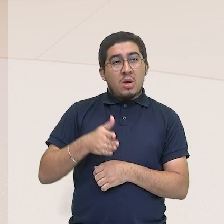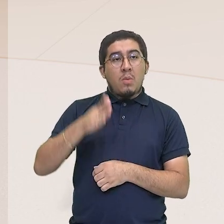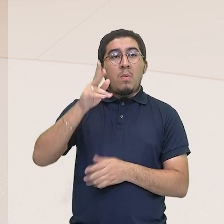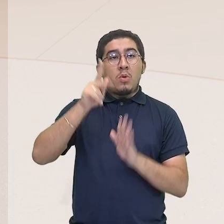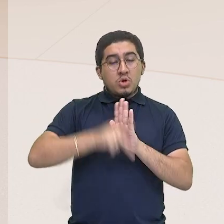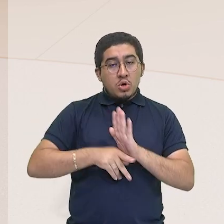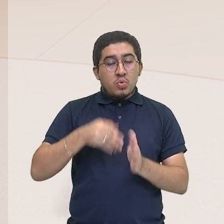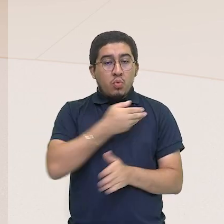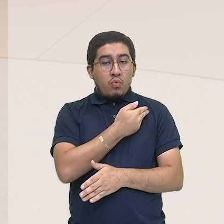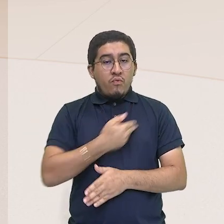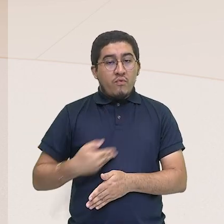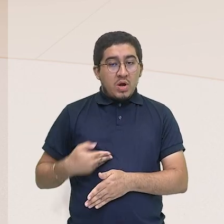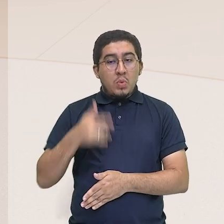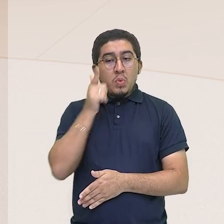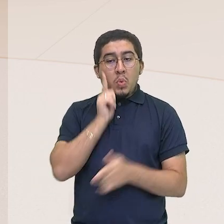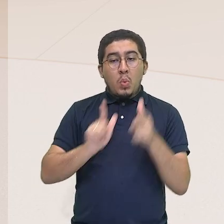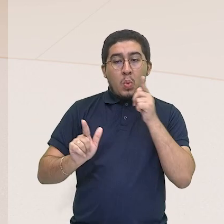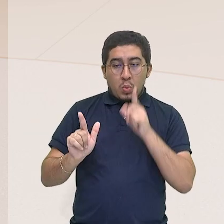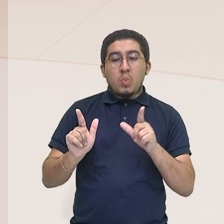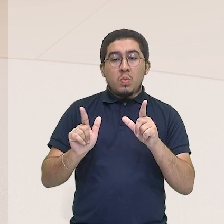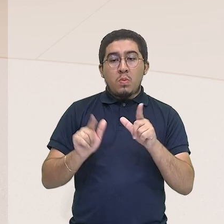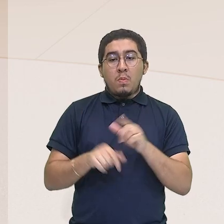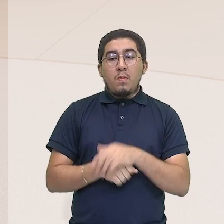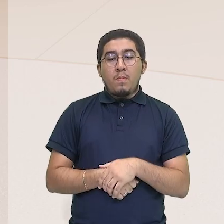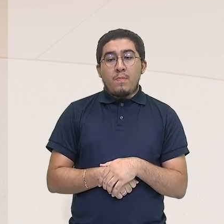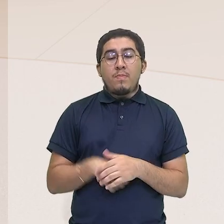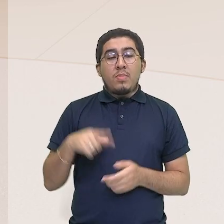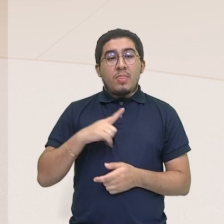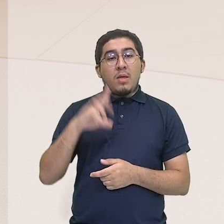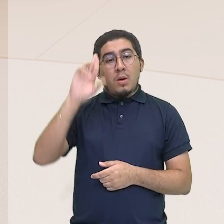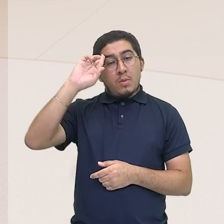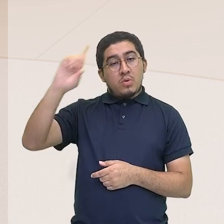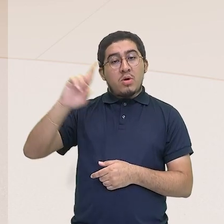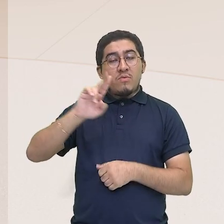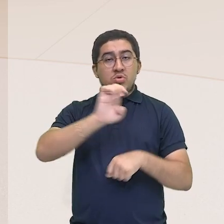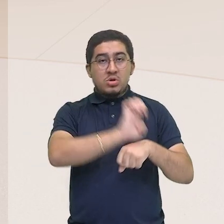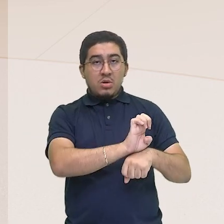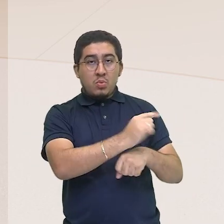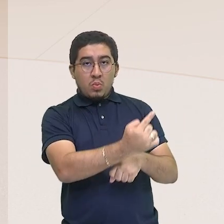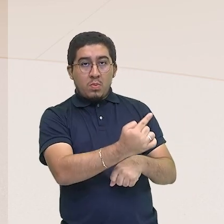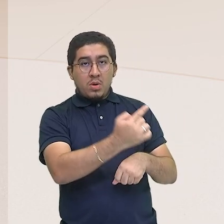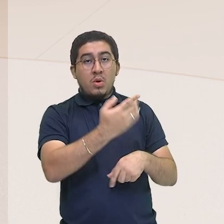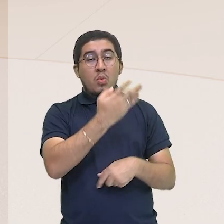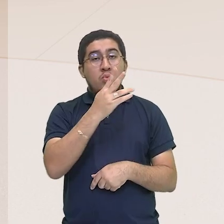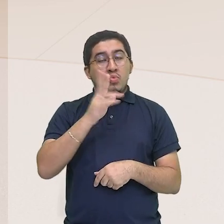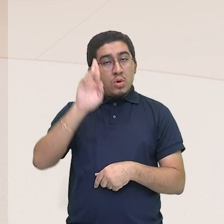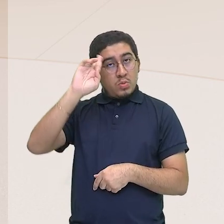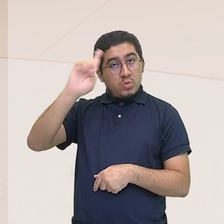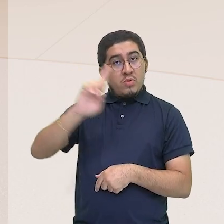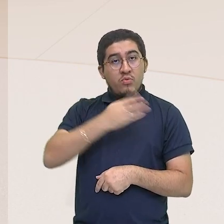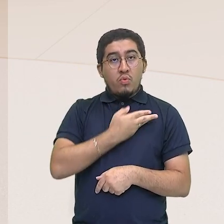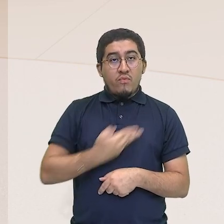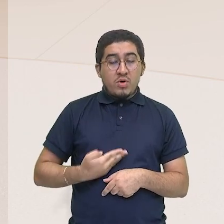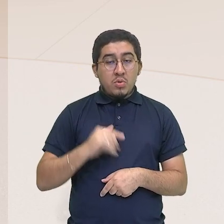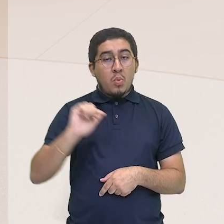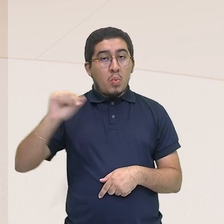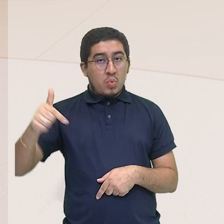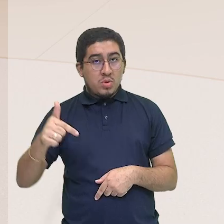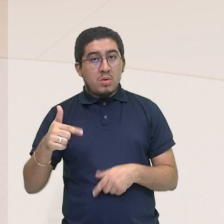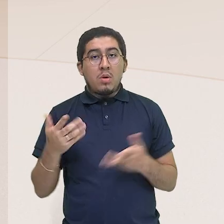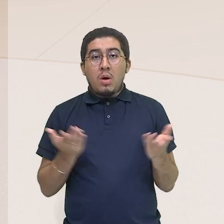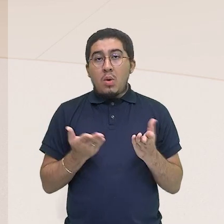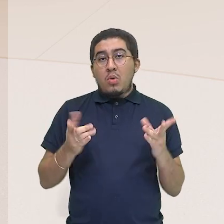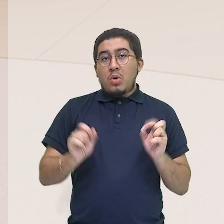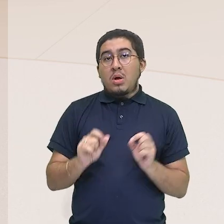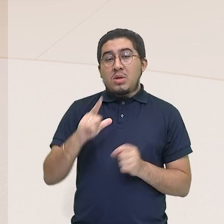governo vencedor. O chefe de Estado é uma figura, chefe de governo é outra. Então, a gente está falando agora de